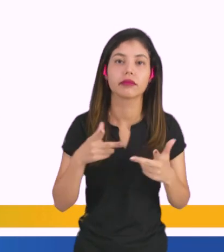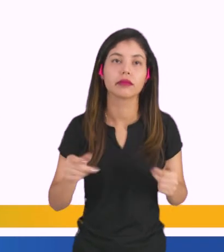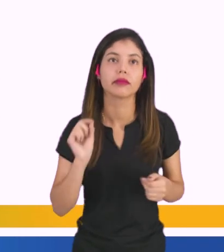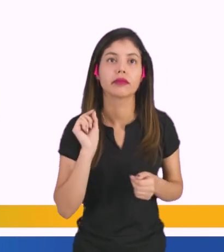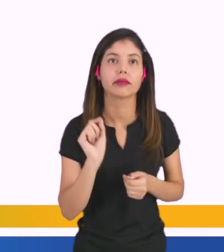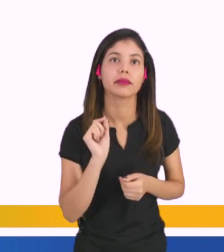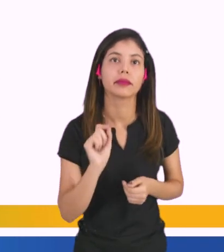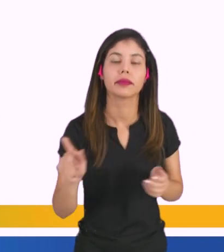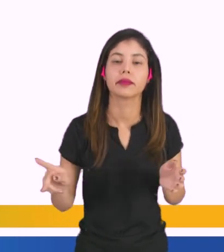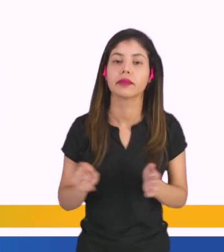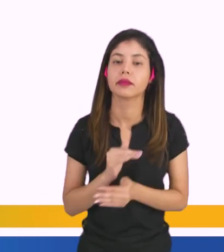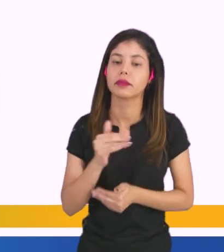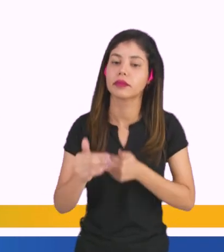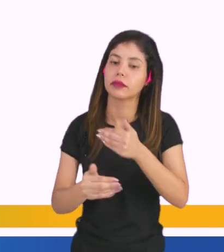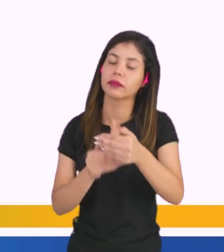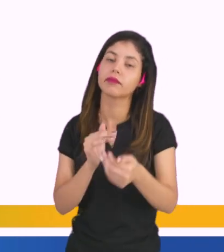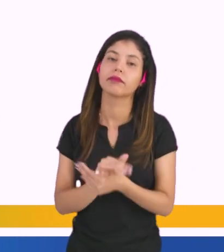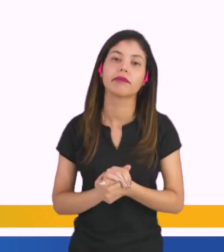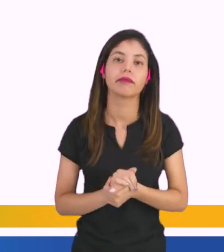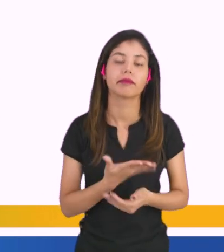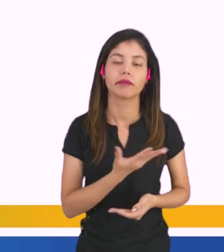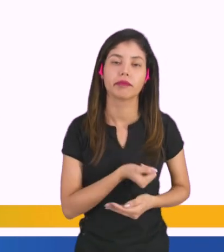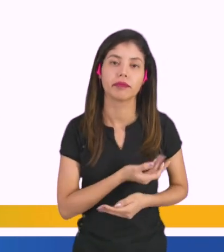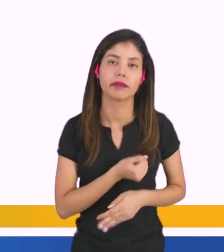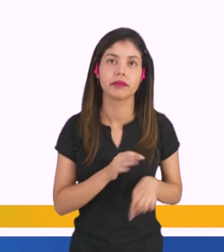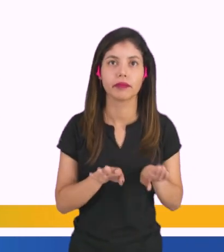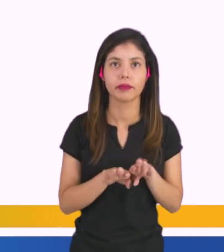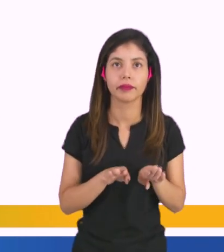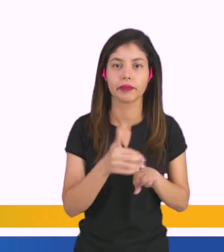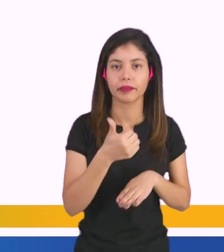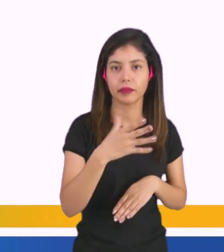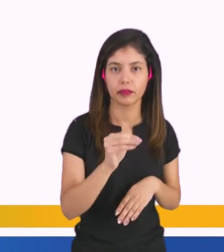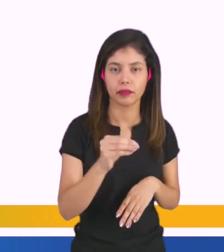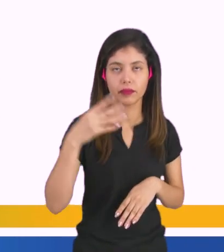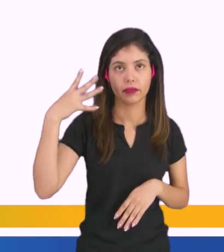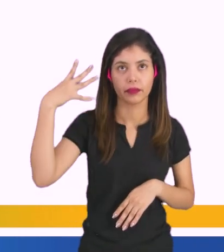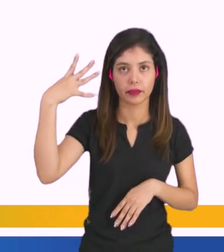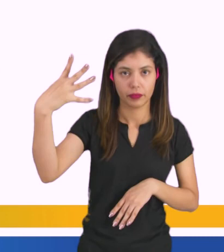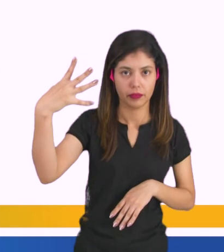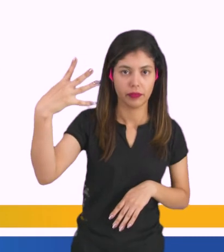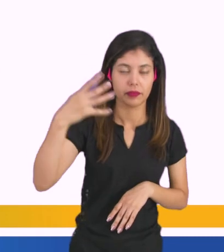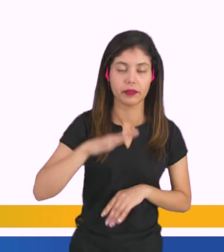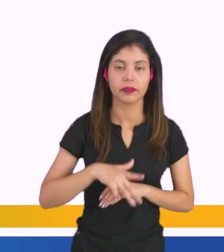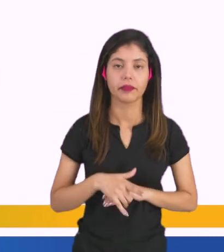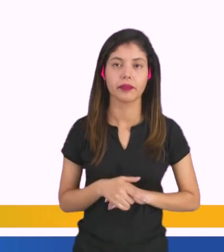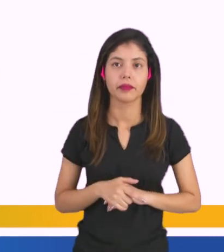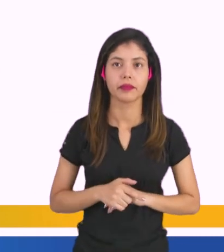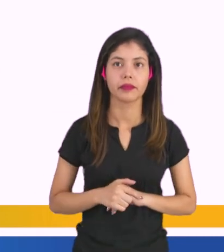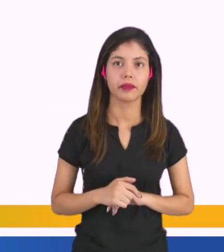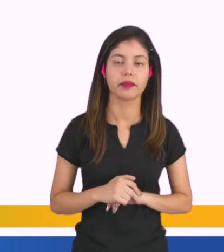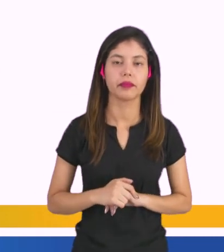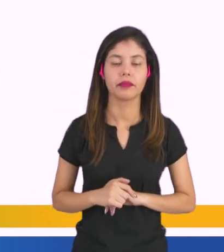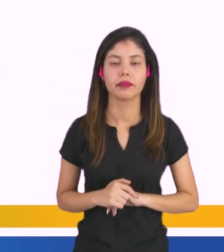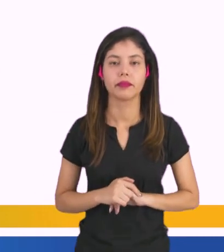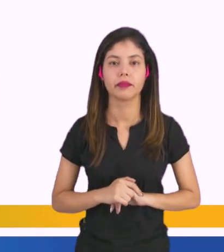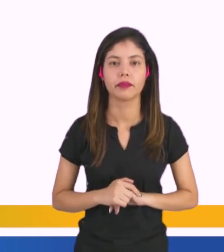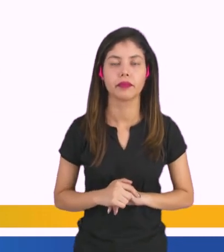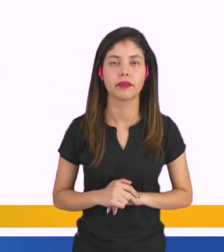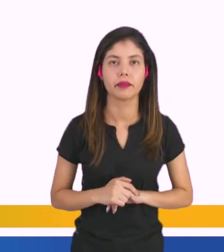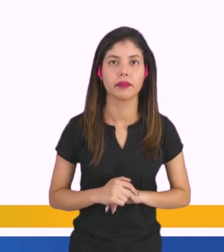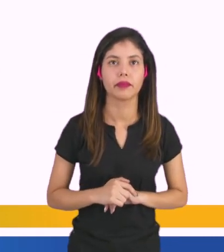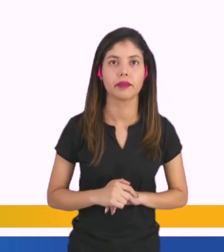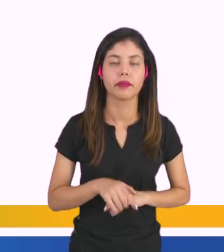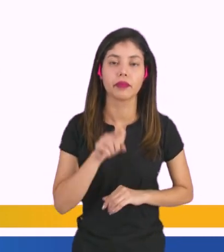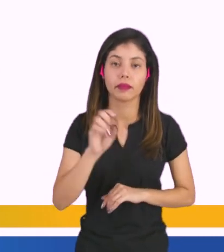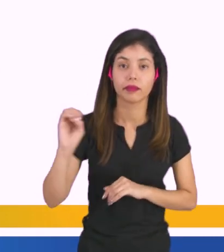ser o procedimento para os algarismos. 10, quantas vezes se repete? 4. Então,